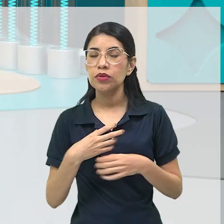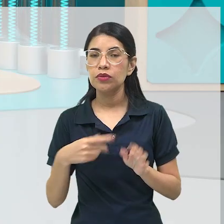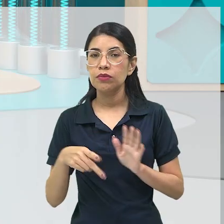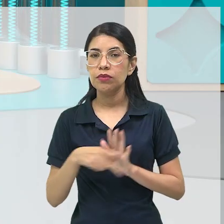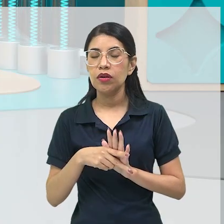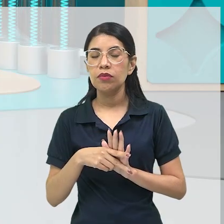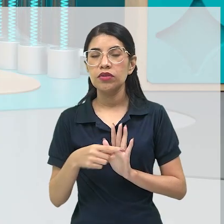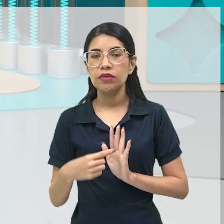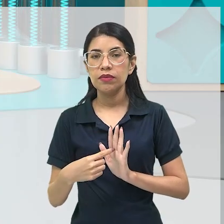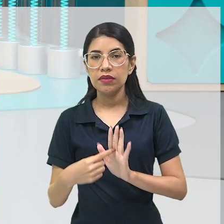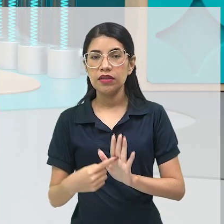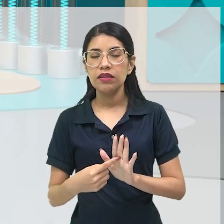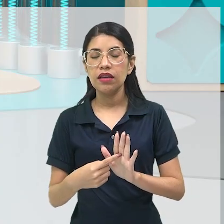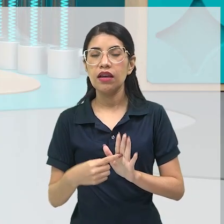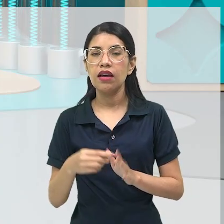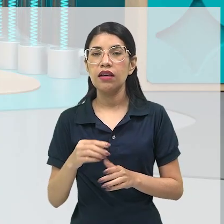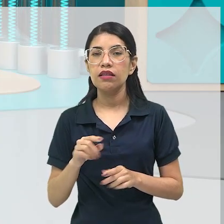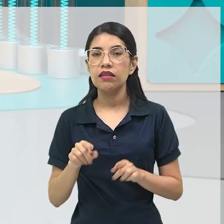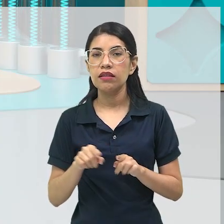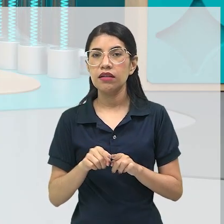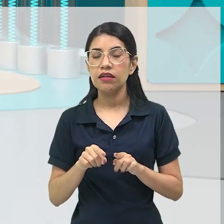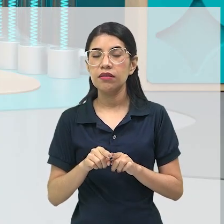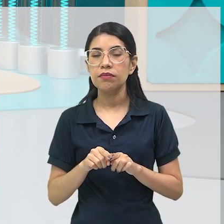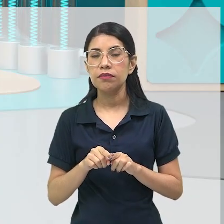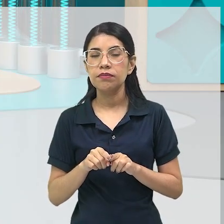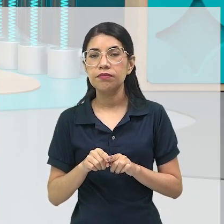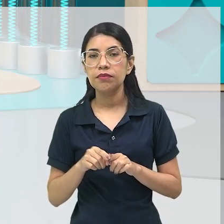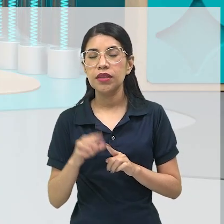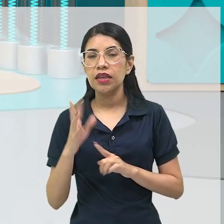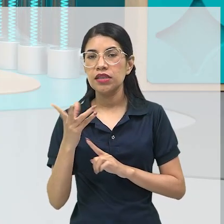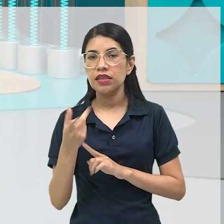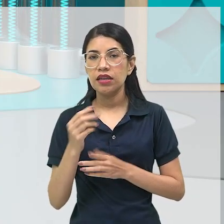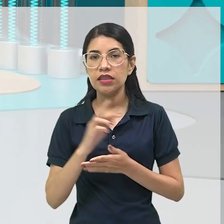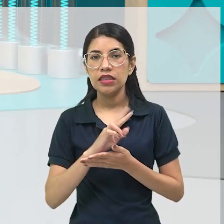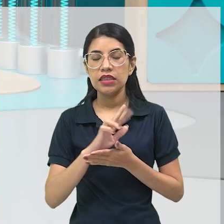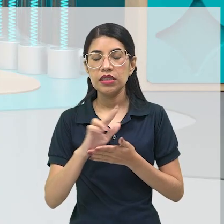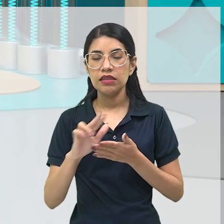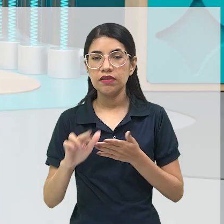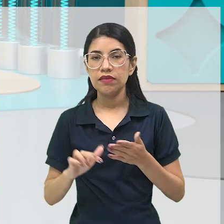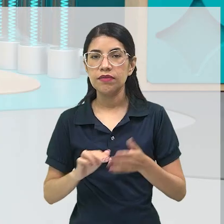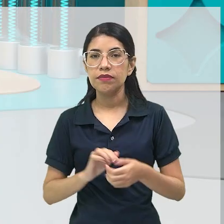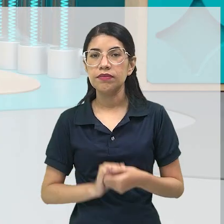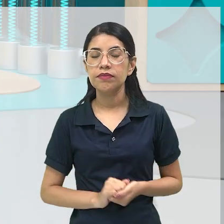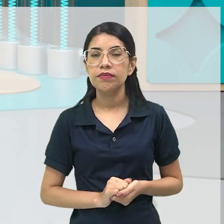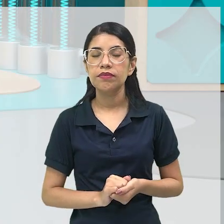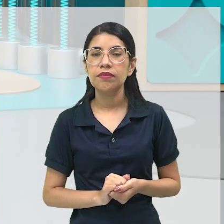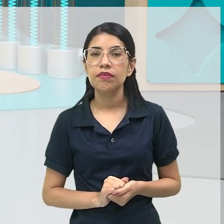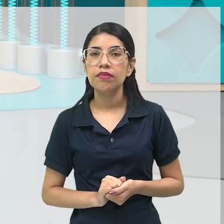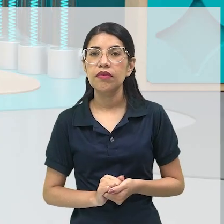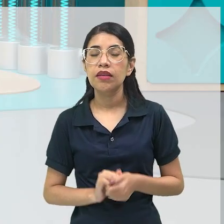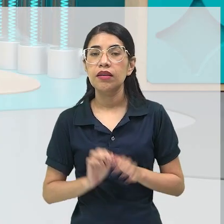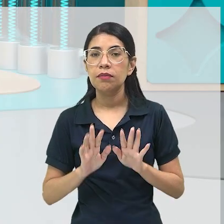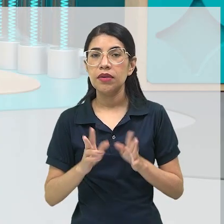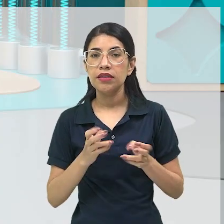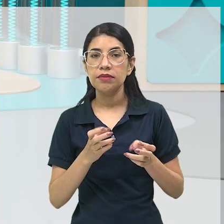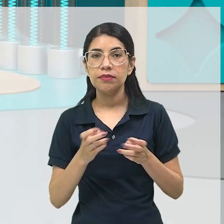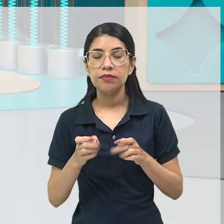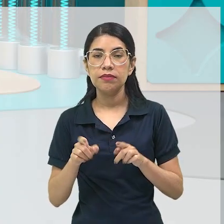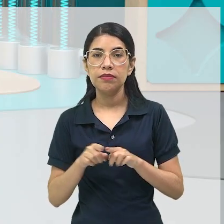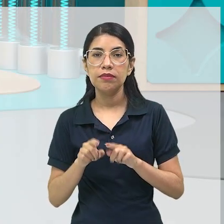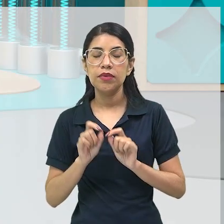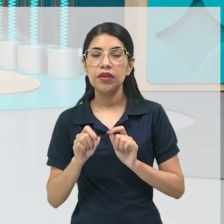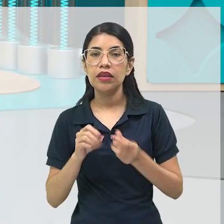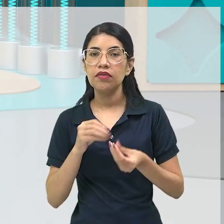da interpretação, da plasticidade, da cena. Porém, aqui vamos perceber que ele